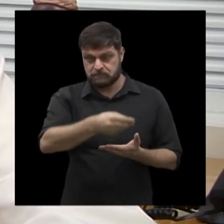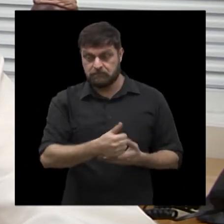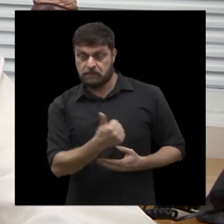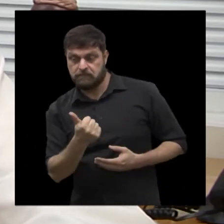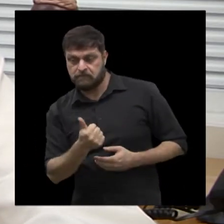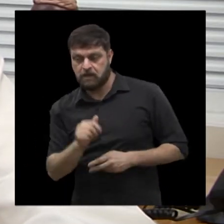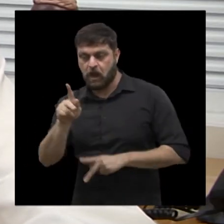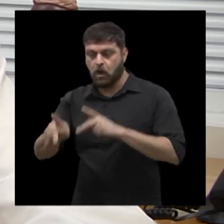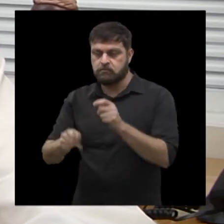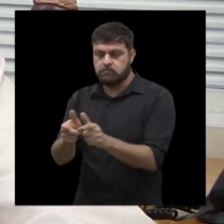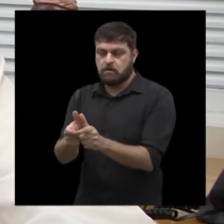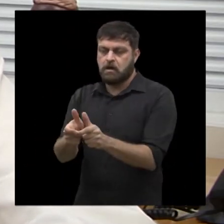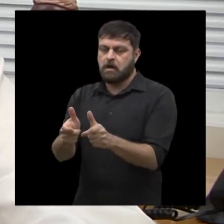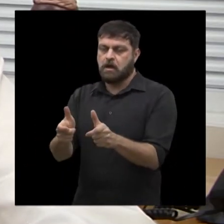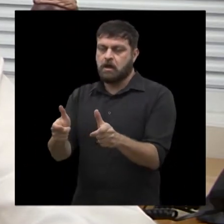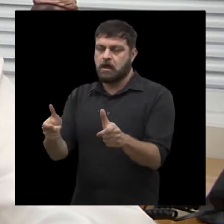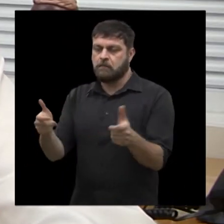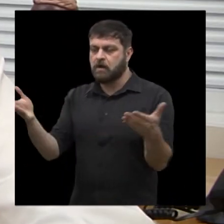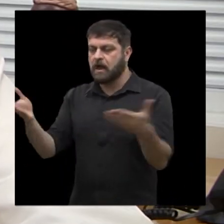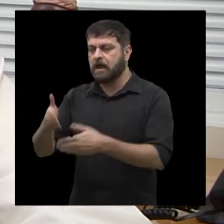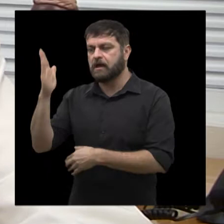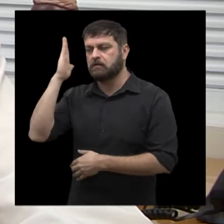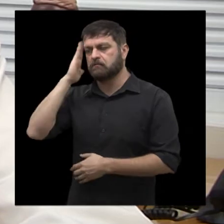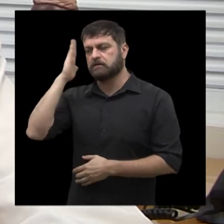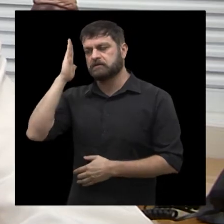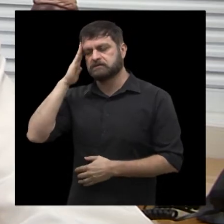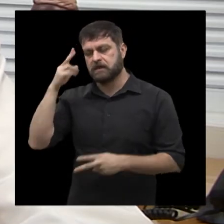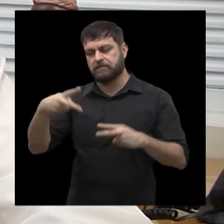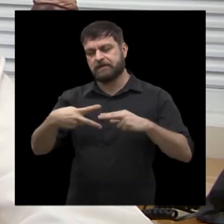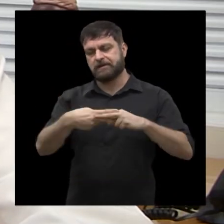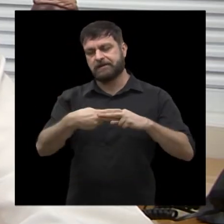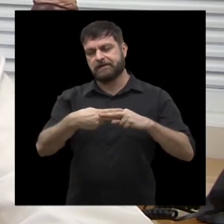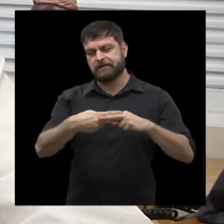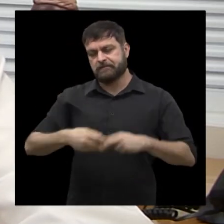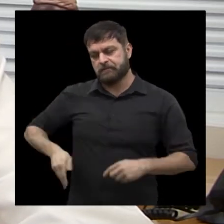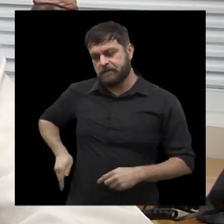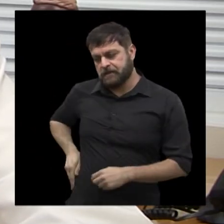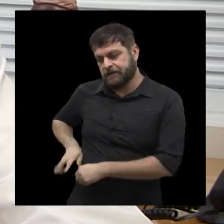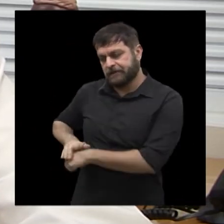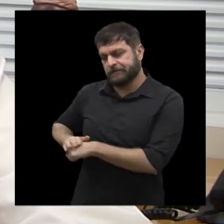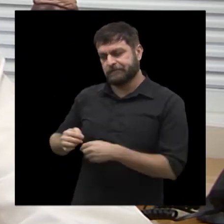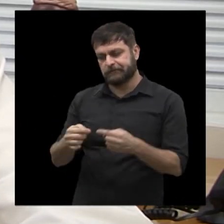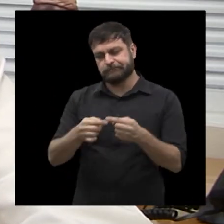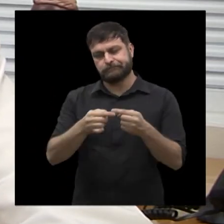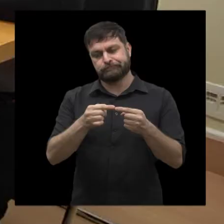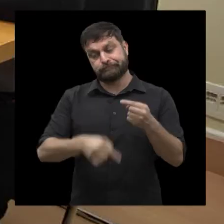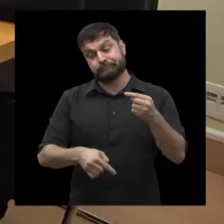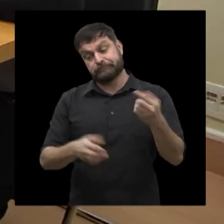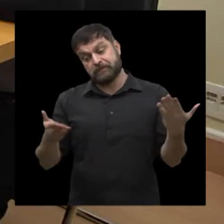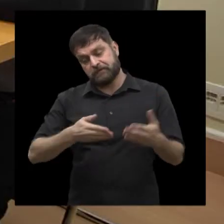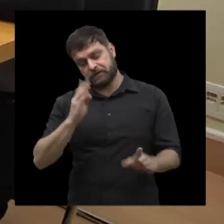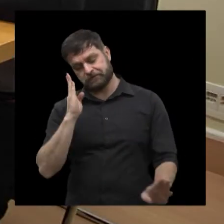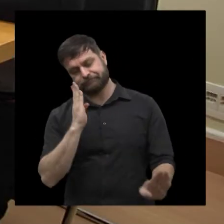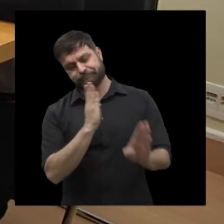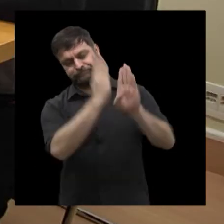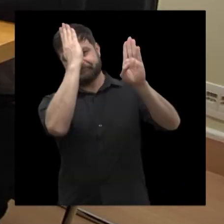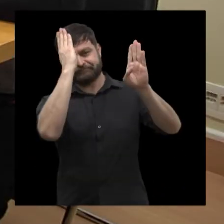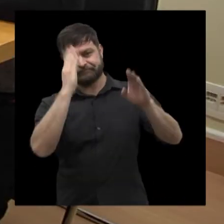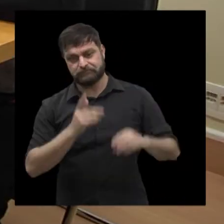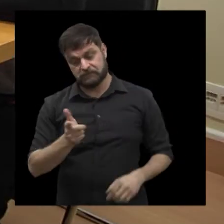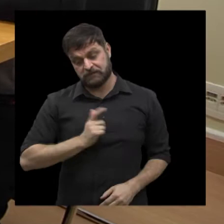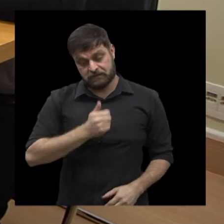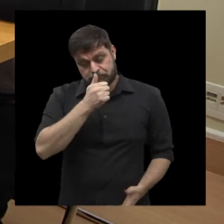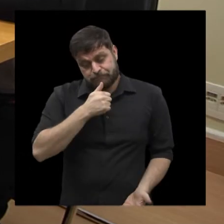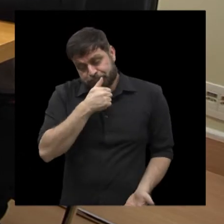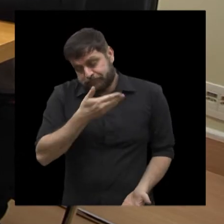grande população, ou diria para o resto do mundo, ainda bem que ela levou e descobriram isso daí, né? Com o sacrifício de